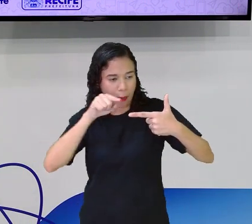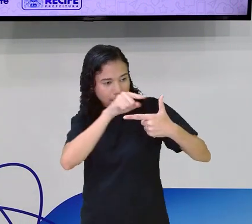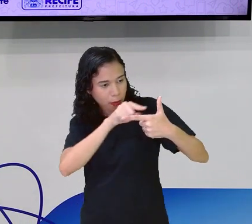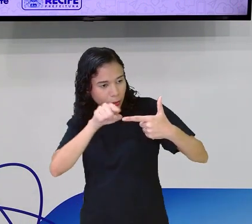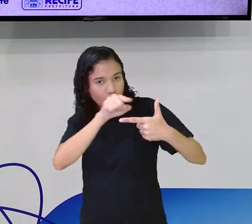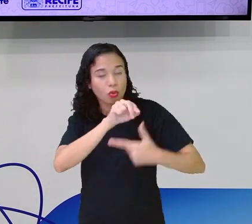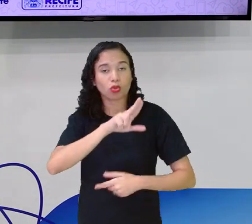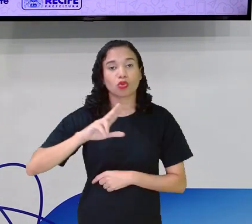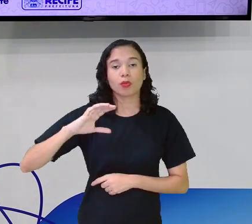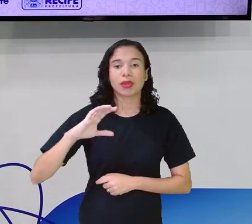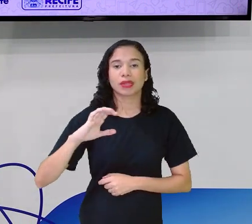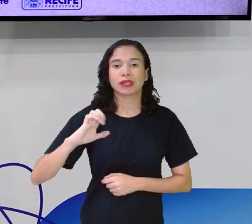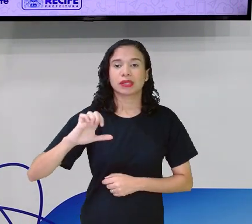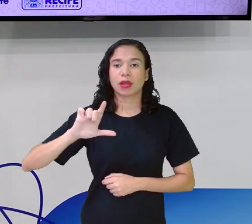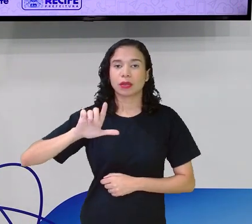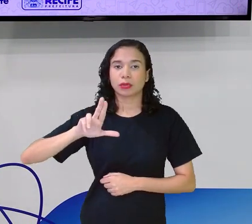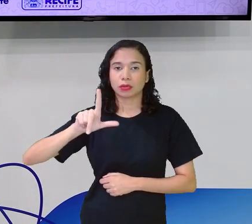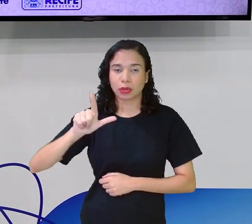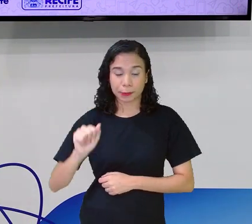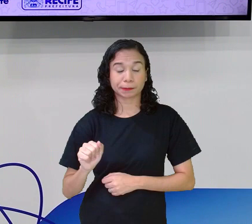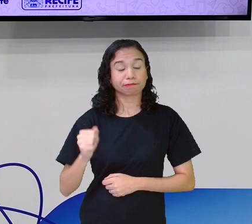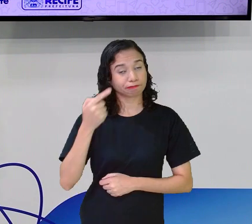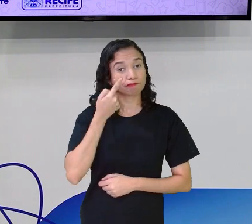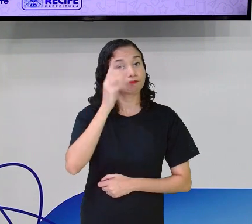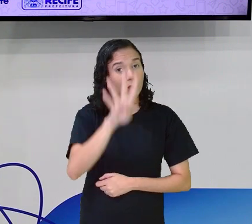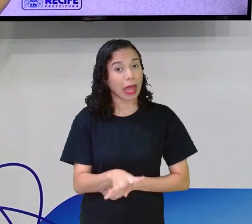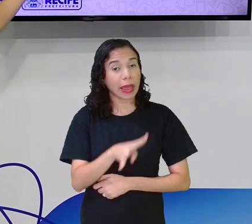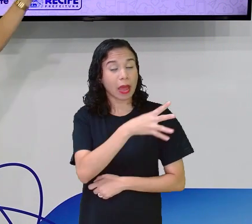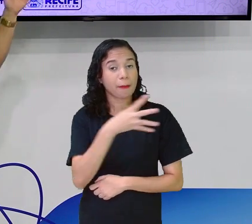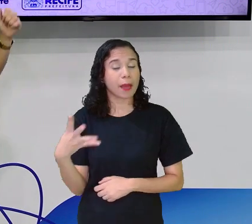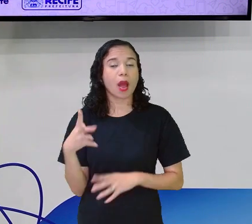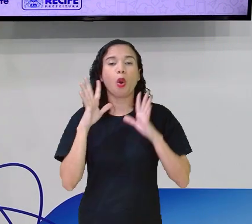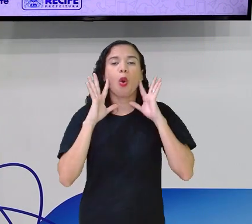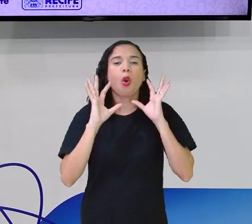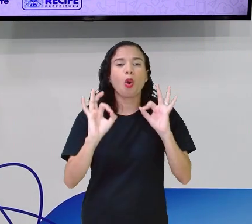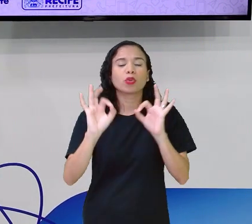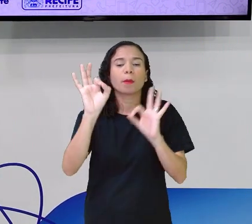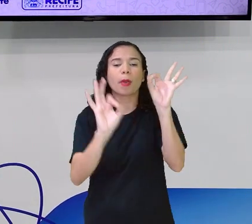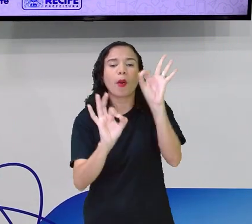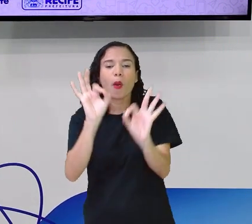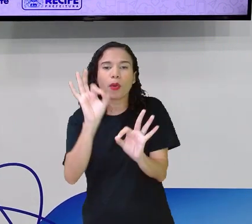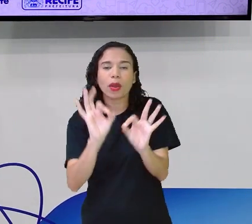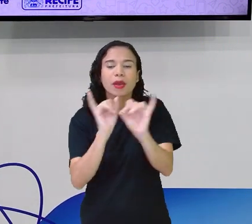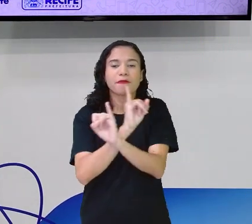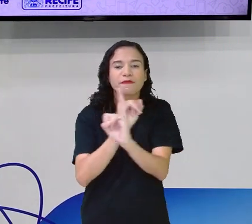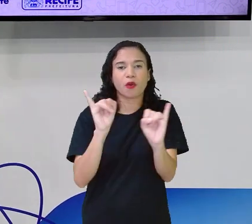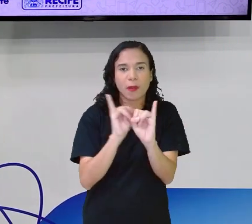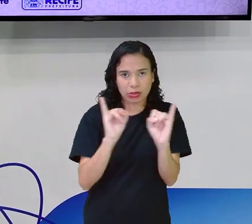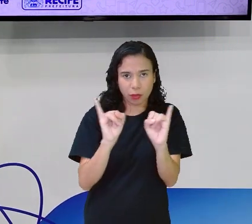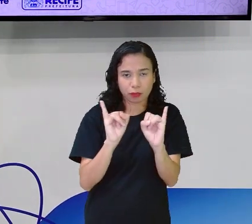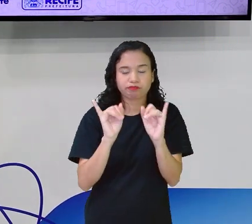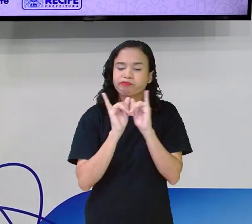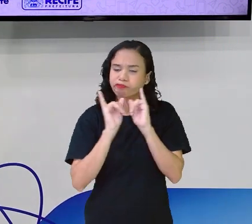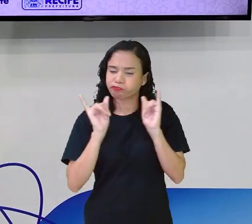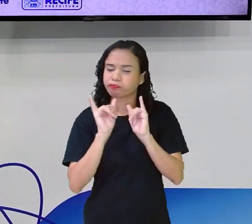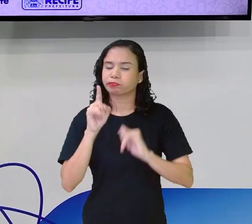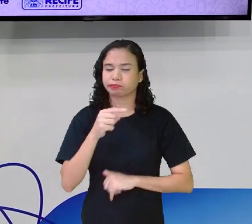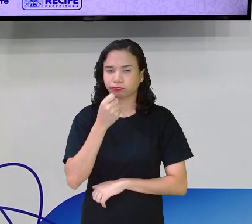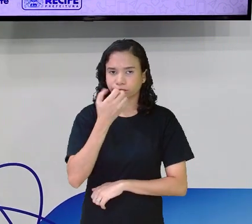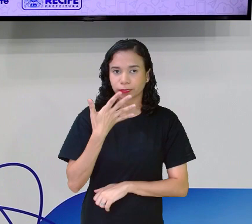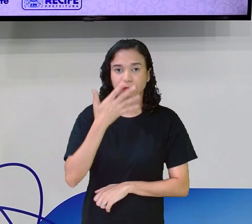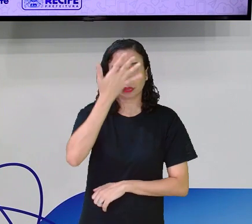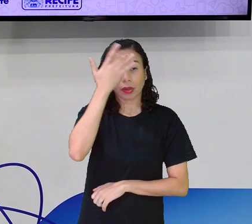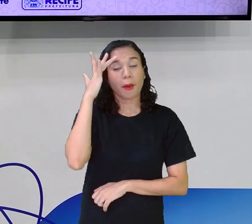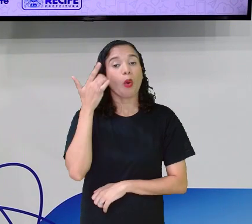estrutura, certo? Tabelas são excelentes para organizar informações. E são mesmo, porque